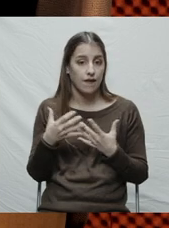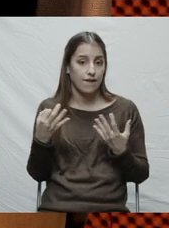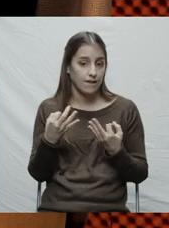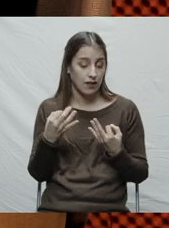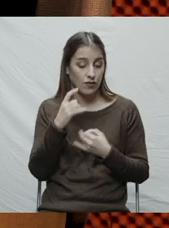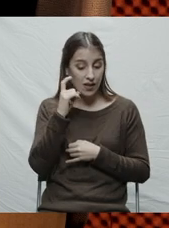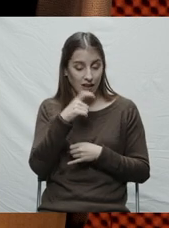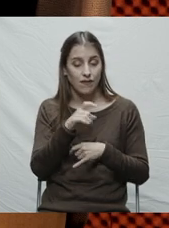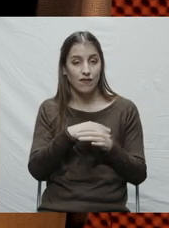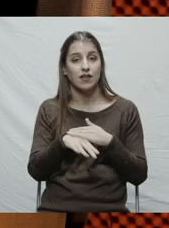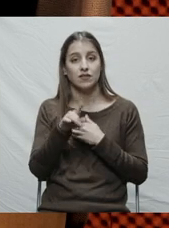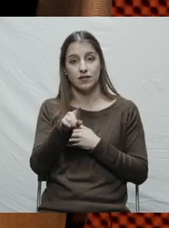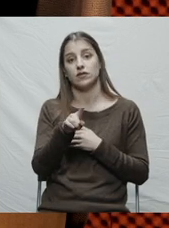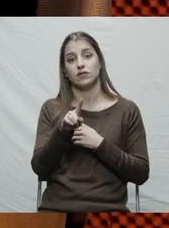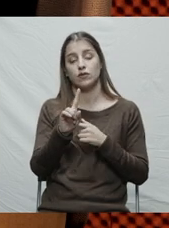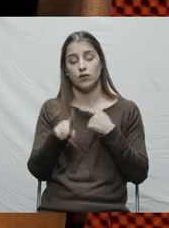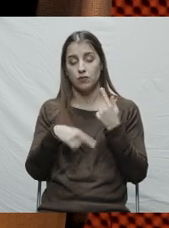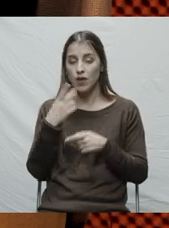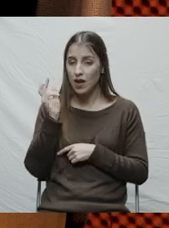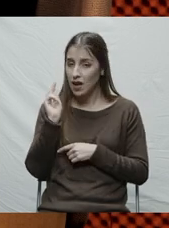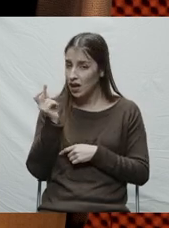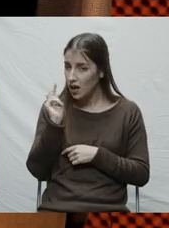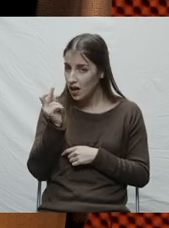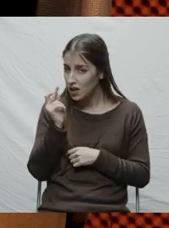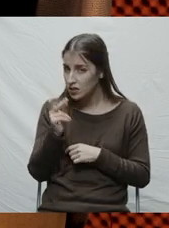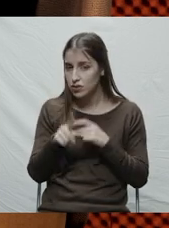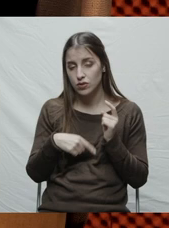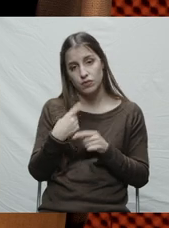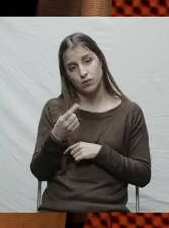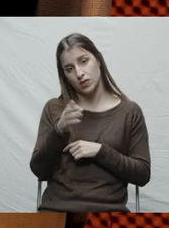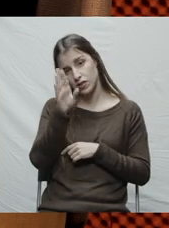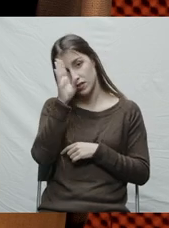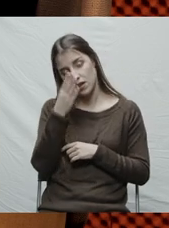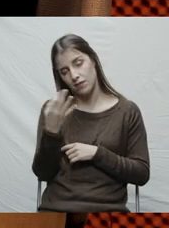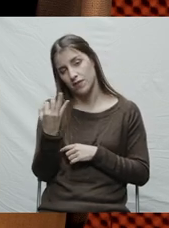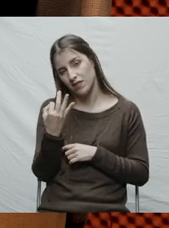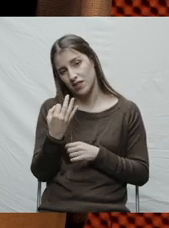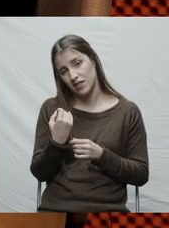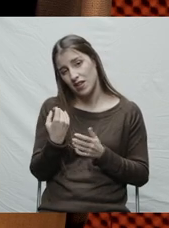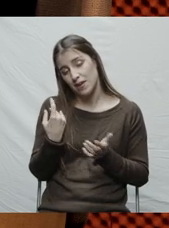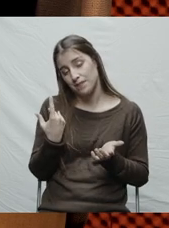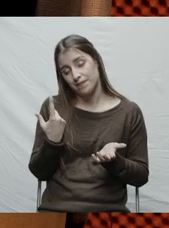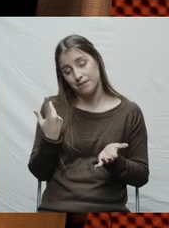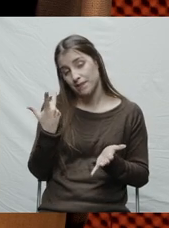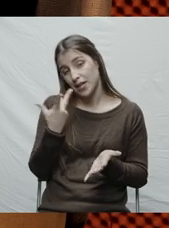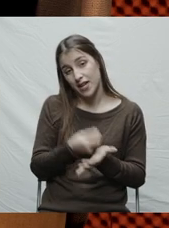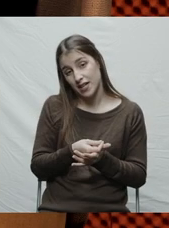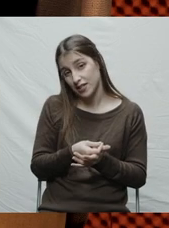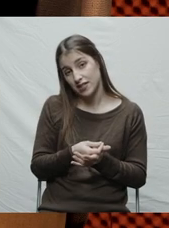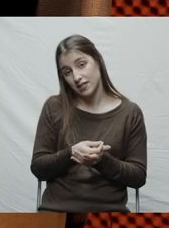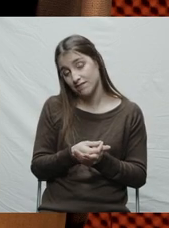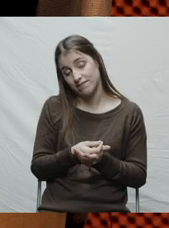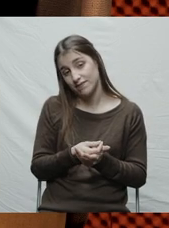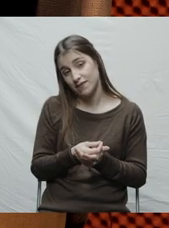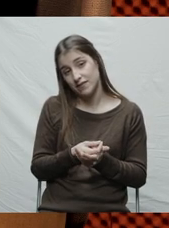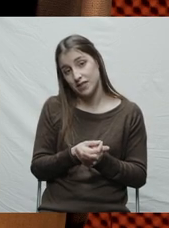faz isso, depois, quando tiver passado muitos anos, vai saber que o está a pagar caro criativamente e vai saber